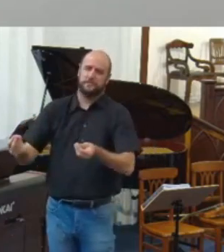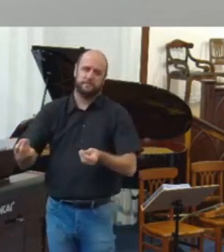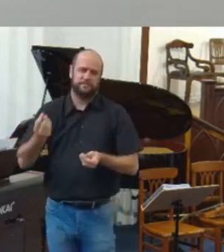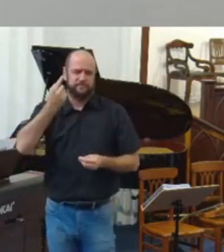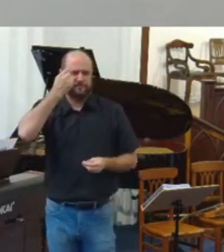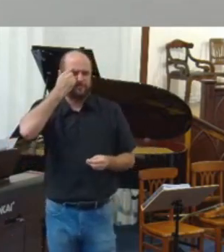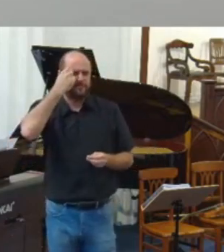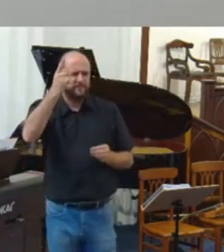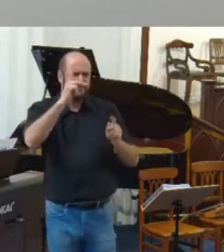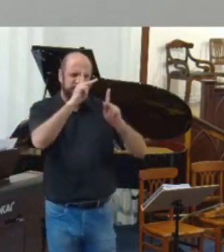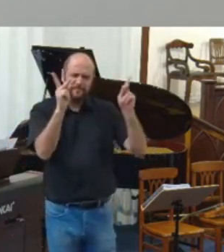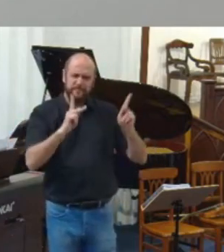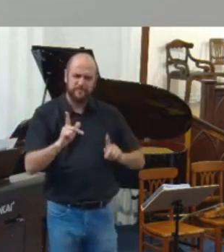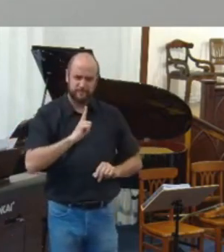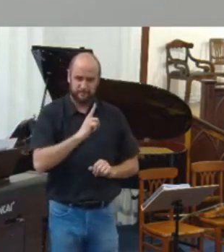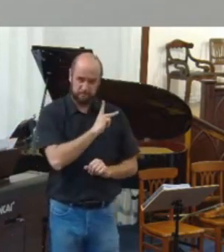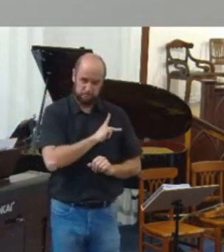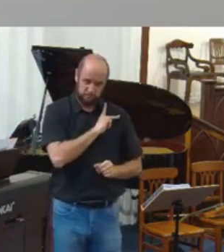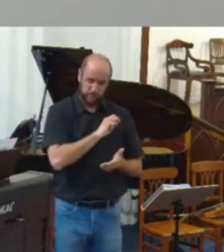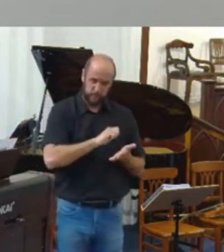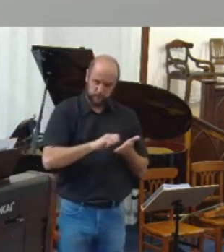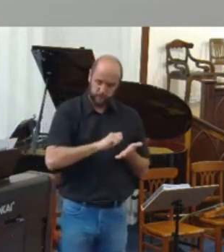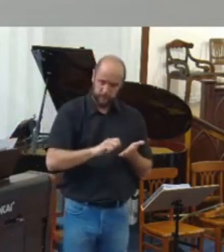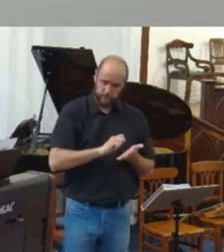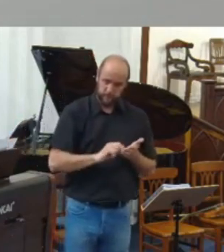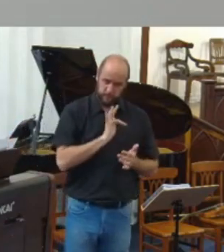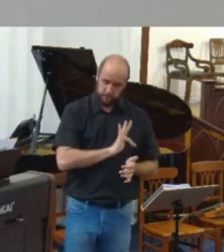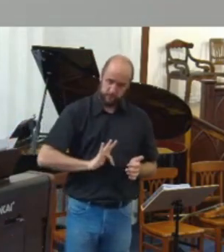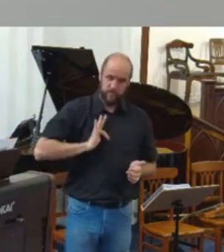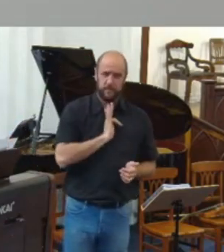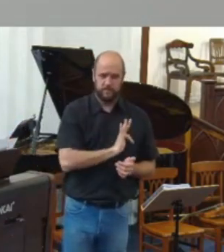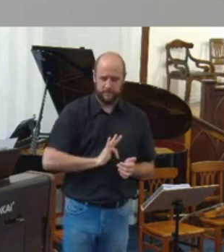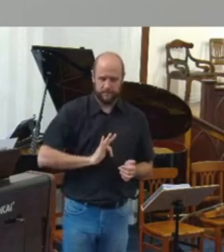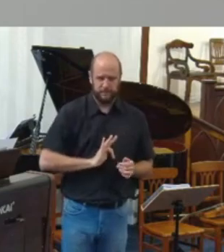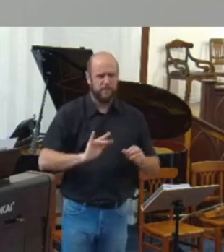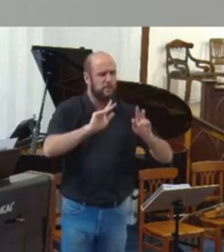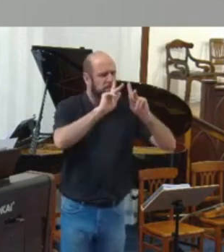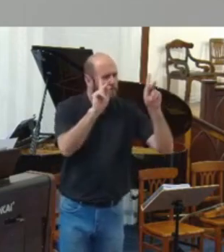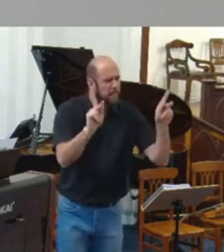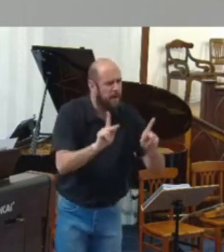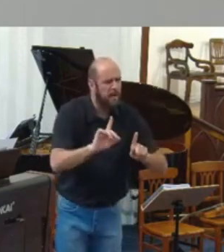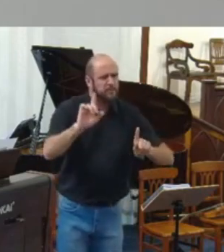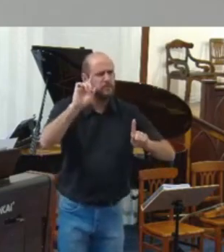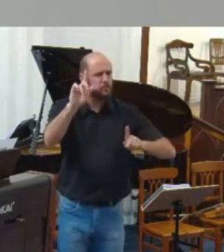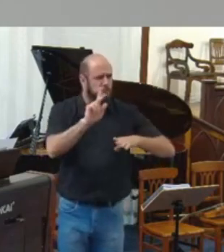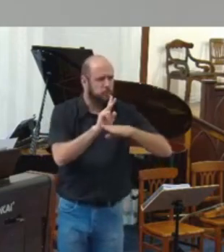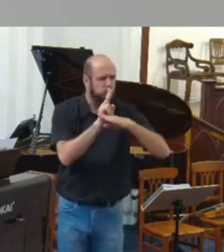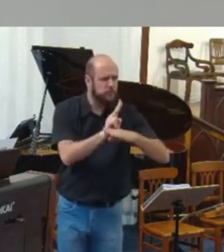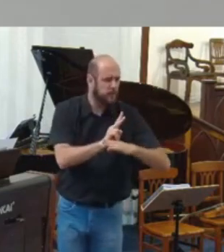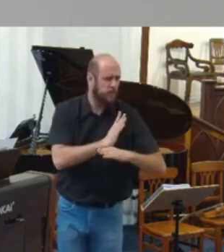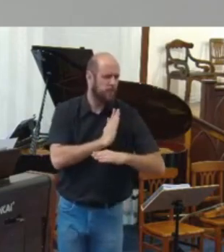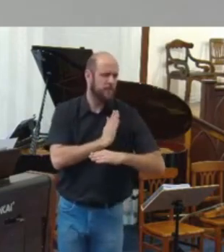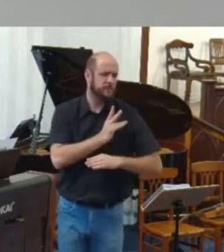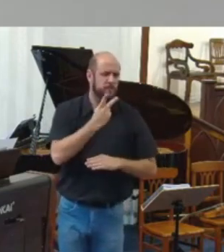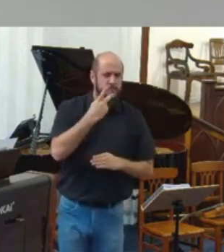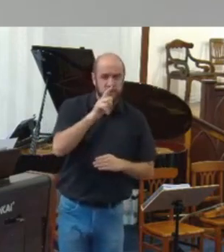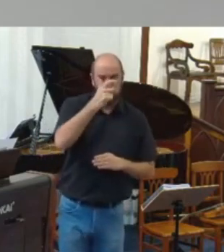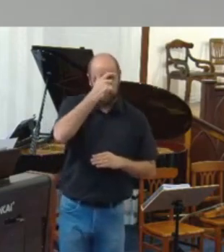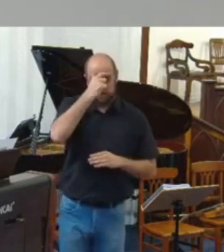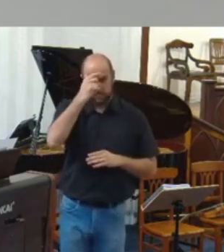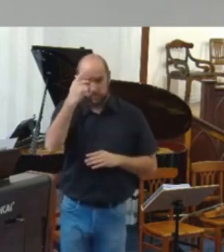de paz usado por Paulo em Filipenses, a paz de Deus guarde o seu coração e a sua